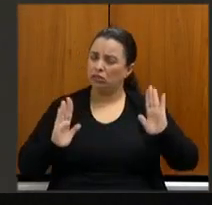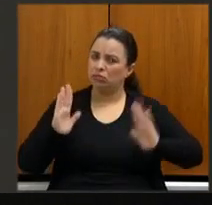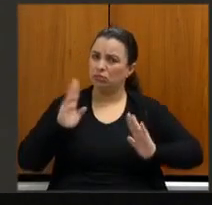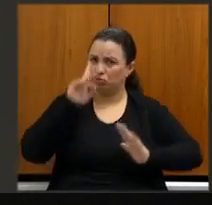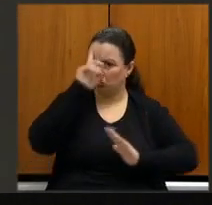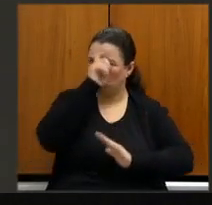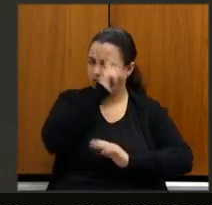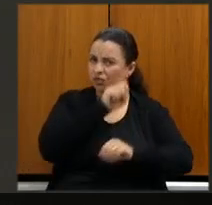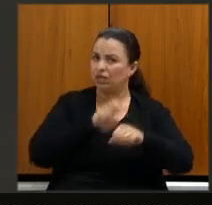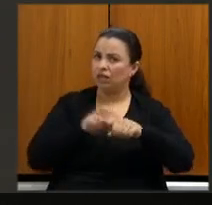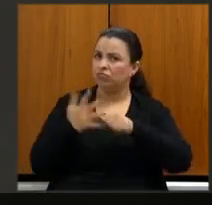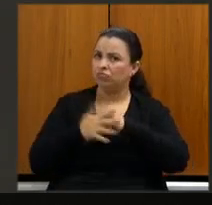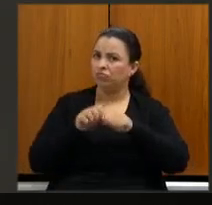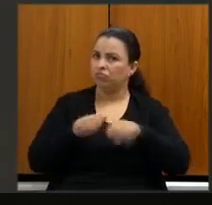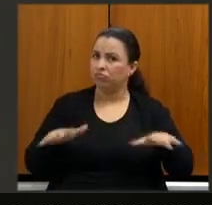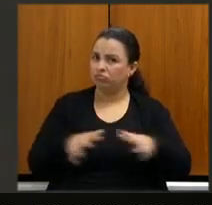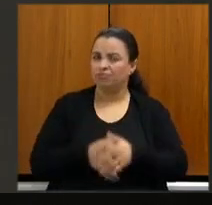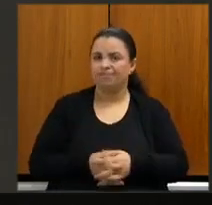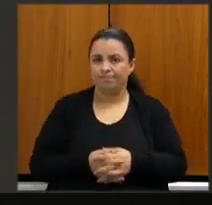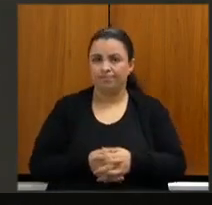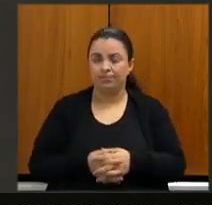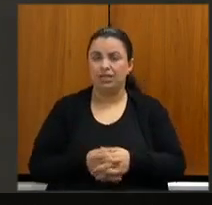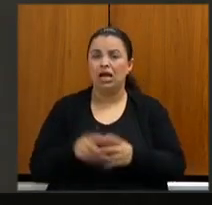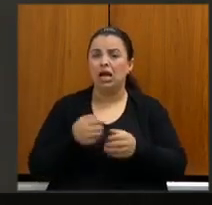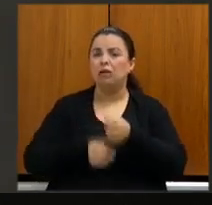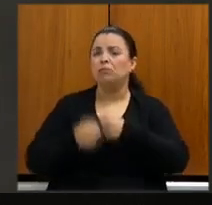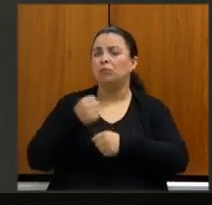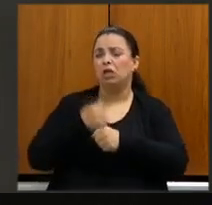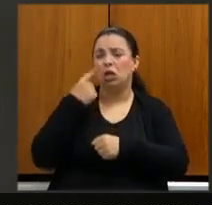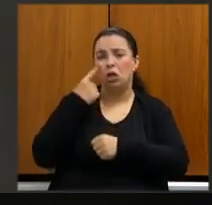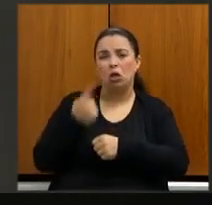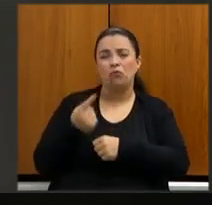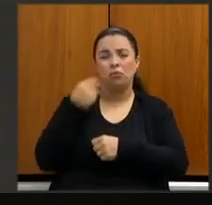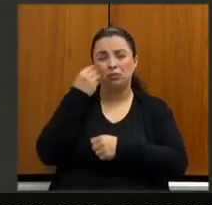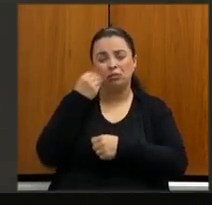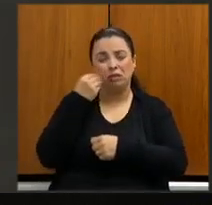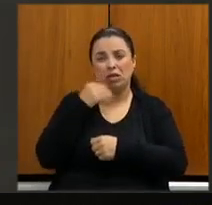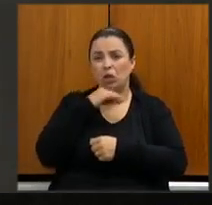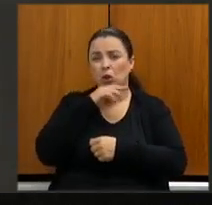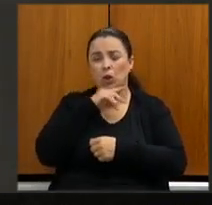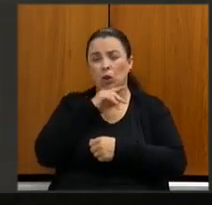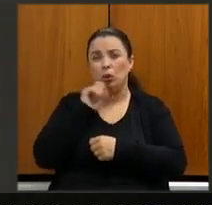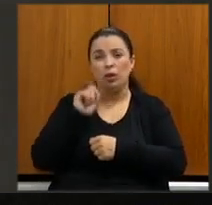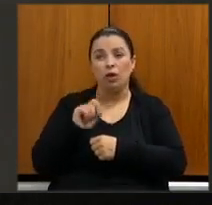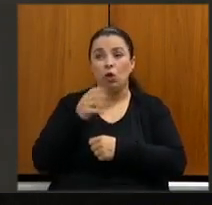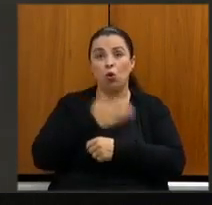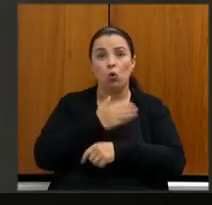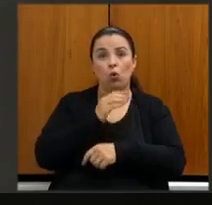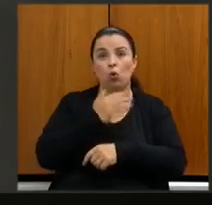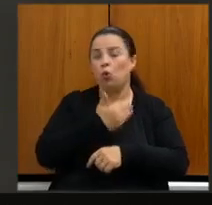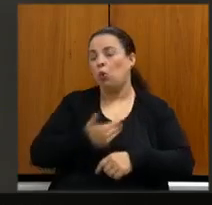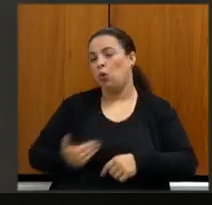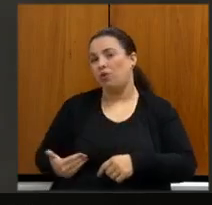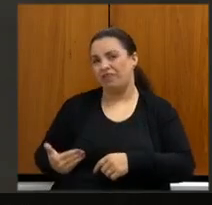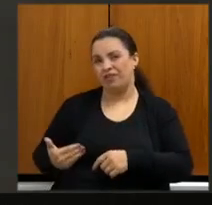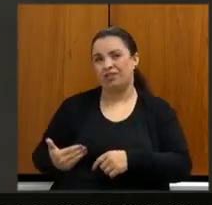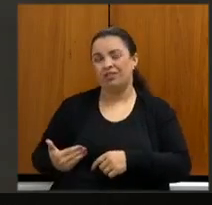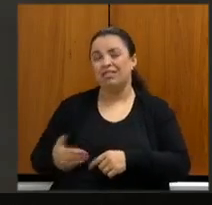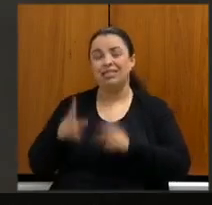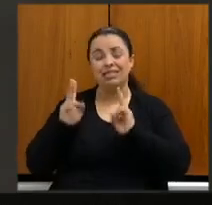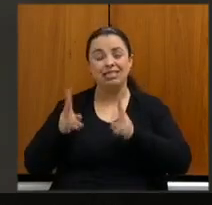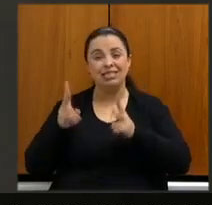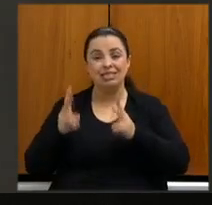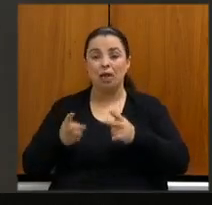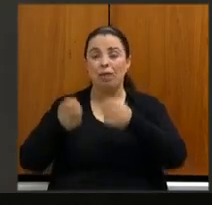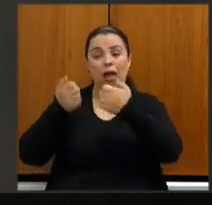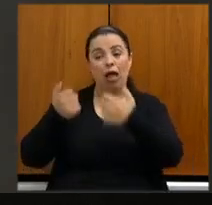de uma experiência muito difícil que foi ver o governo do estado sobre sempre A falsa justificativa técnica né de cumprimento